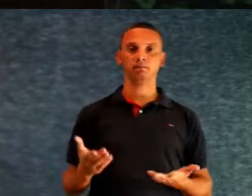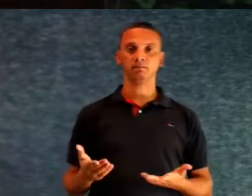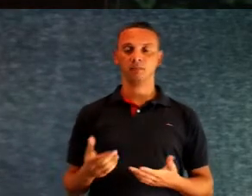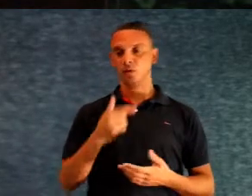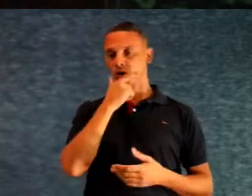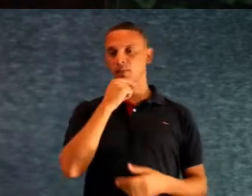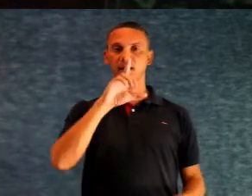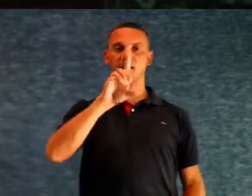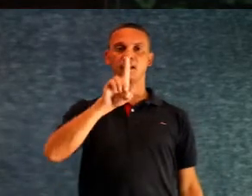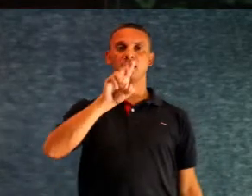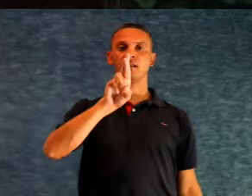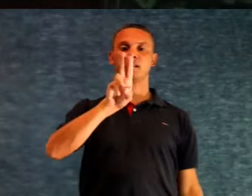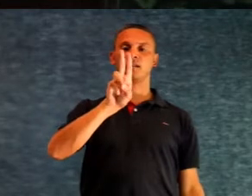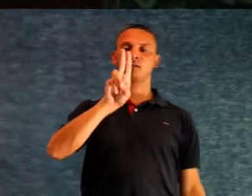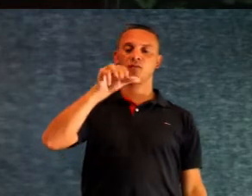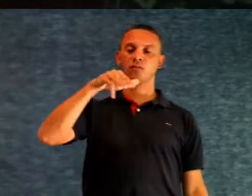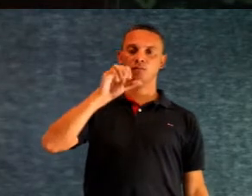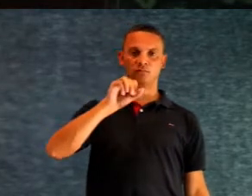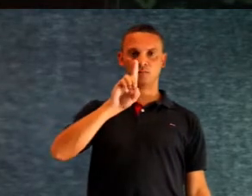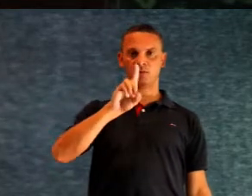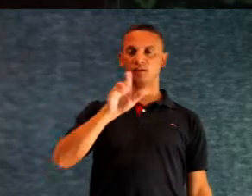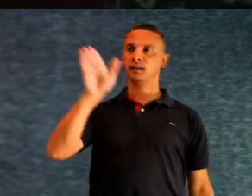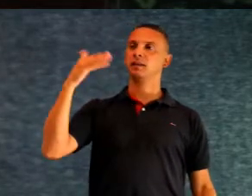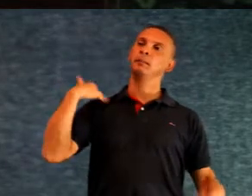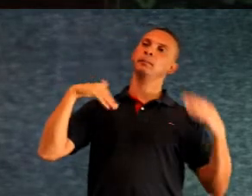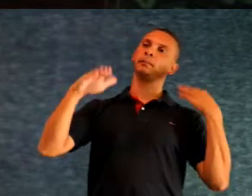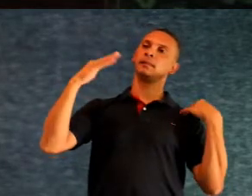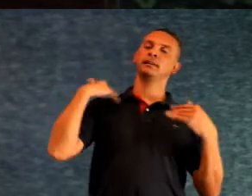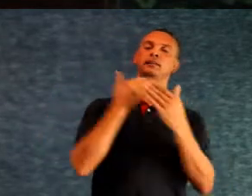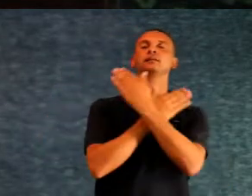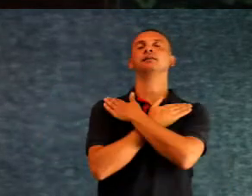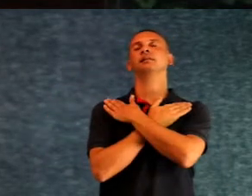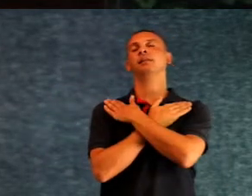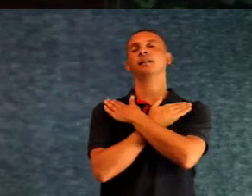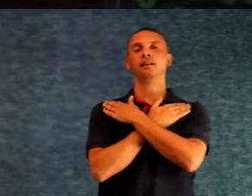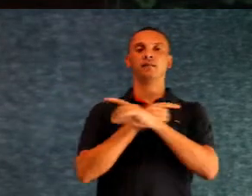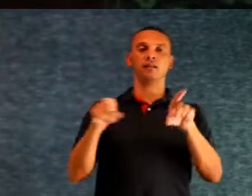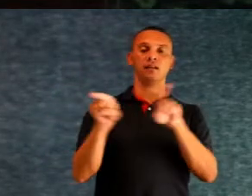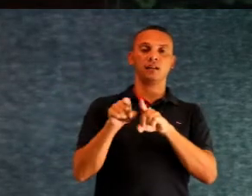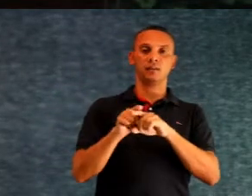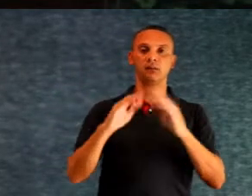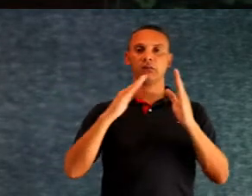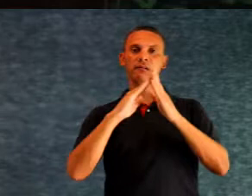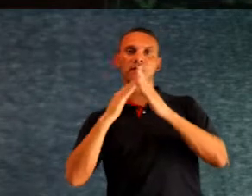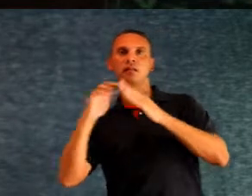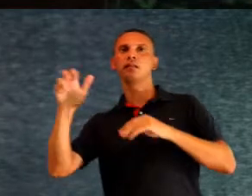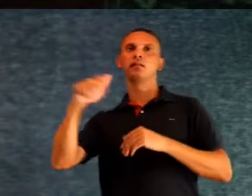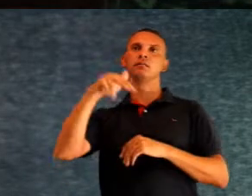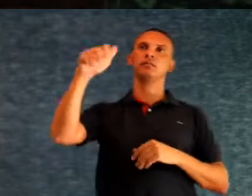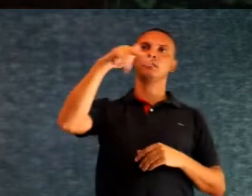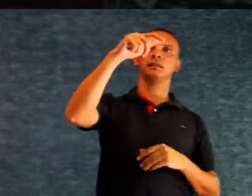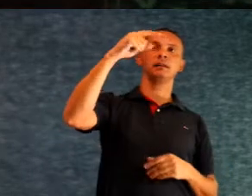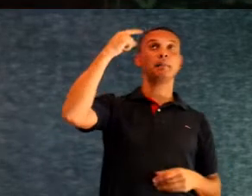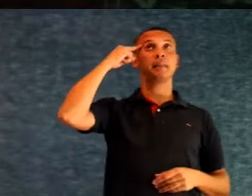a filha para passear pela favela. E isso eu acho muito importante também, o fato de Drummond querer mostrar a